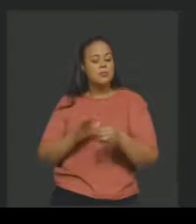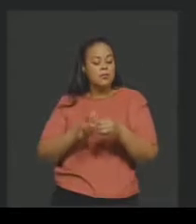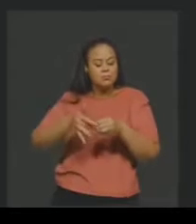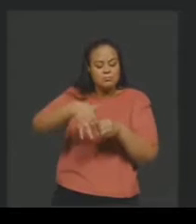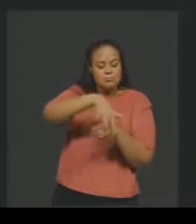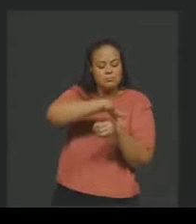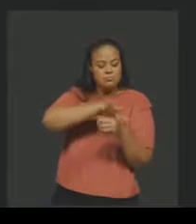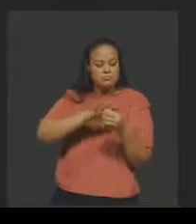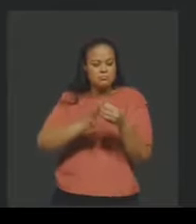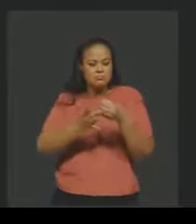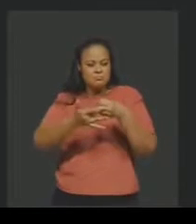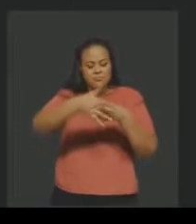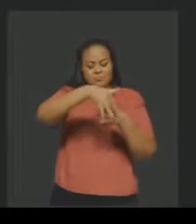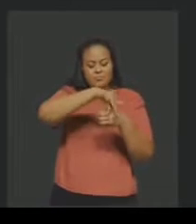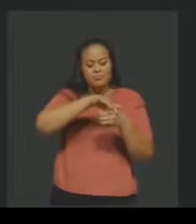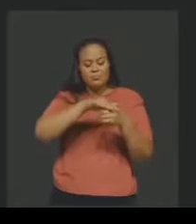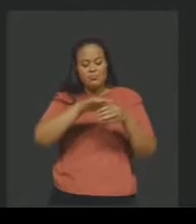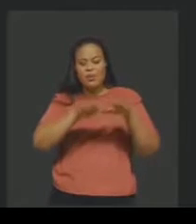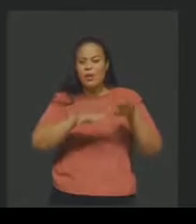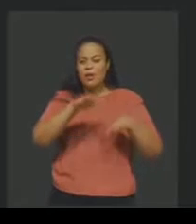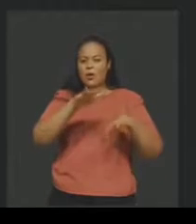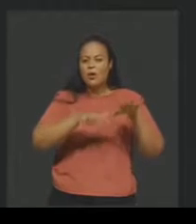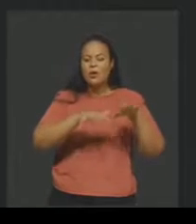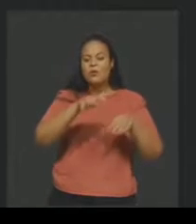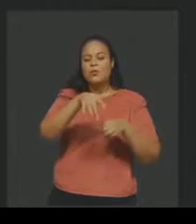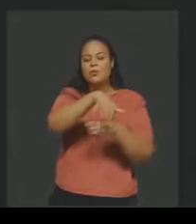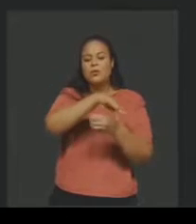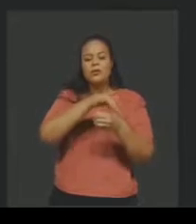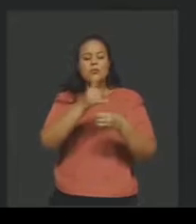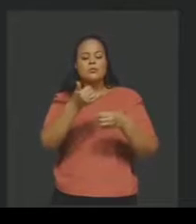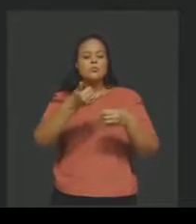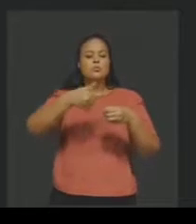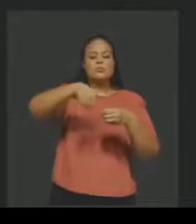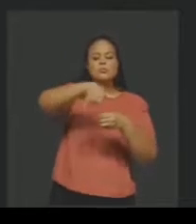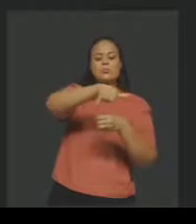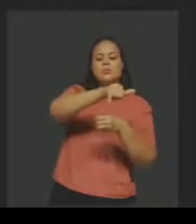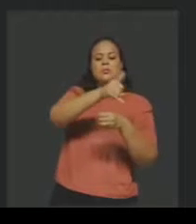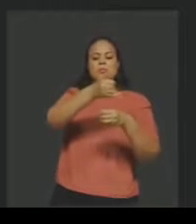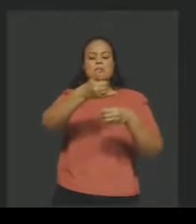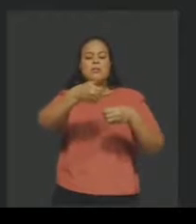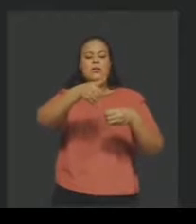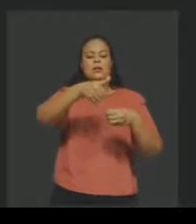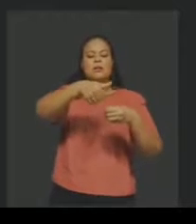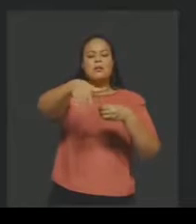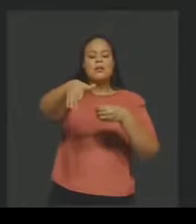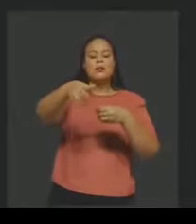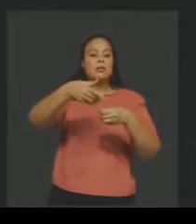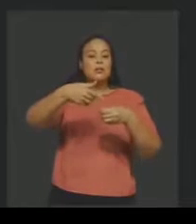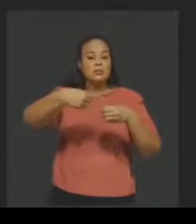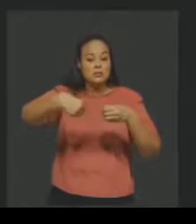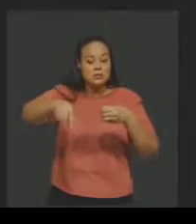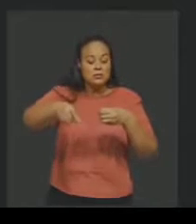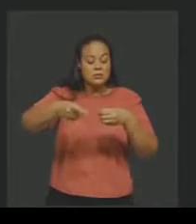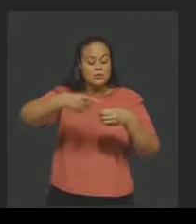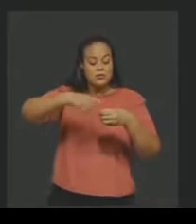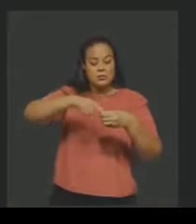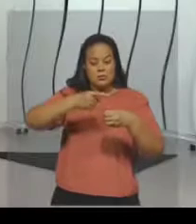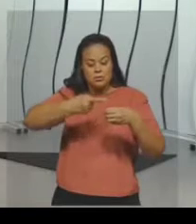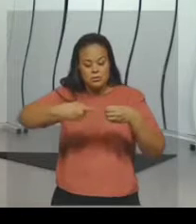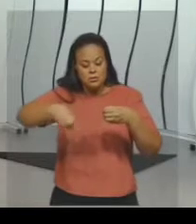bacteriana e ela vai controlar a entrada e saída de substâncias dessa bactéria, dessa célula.